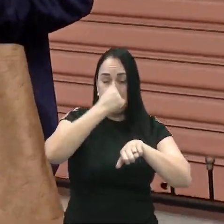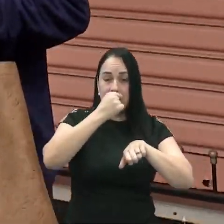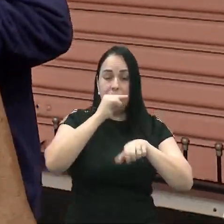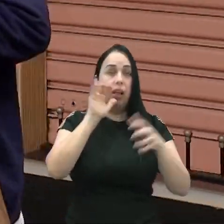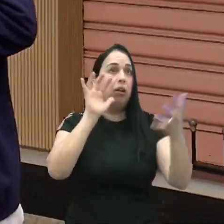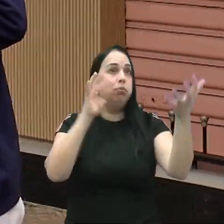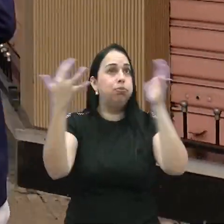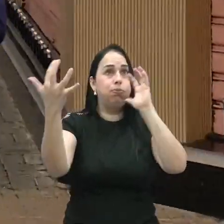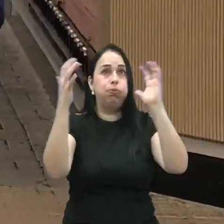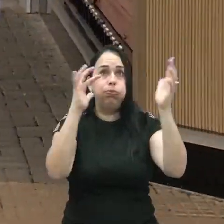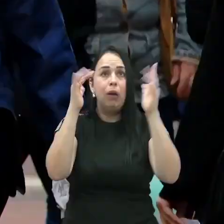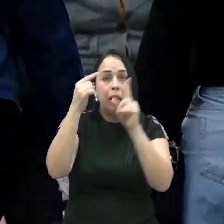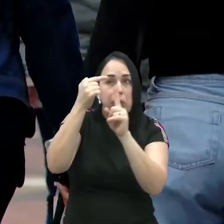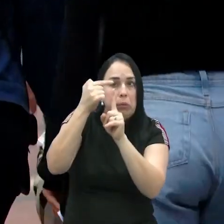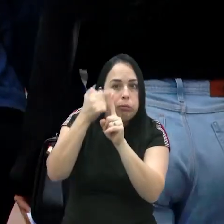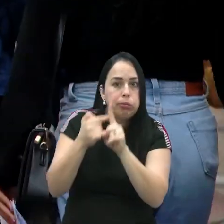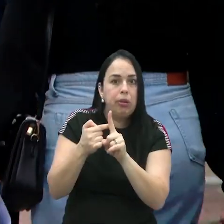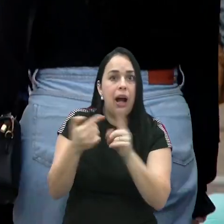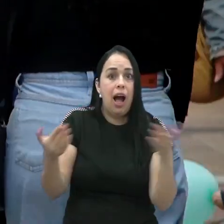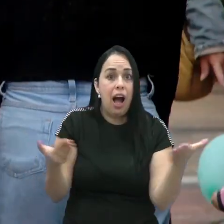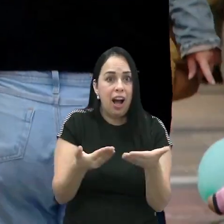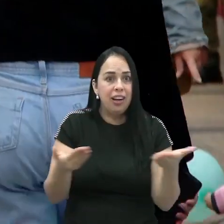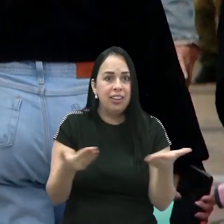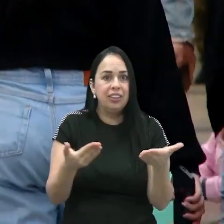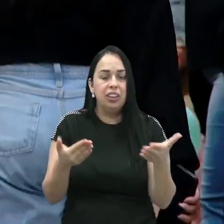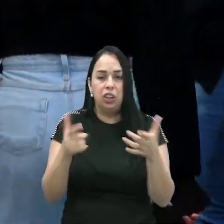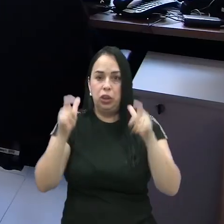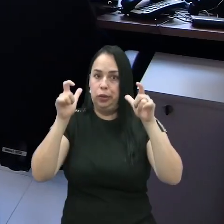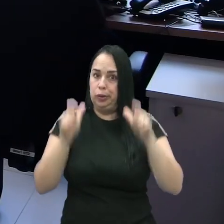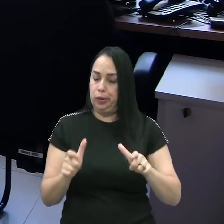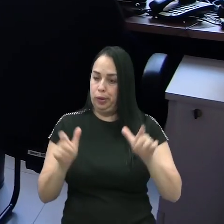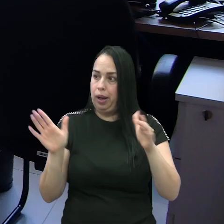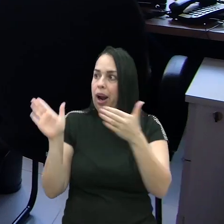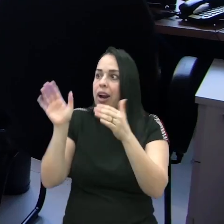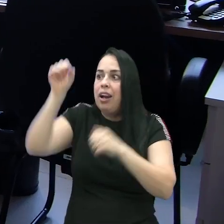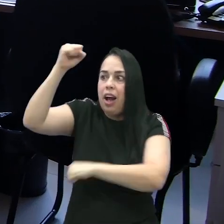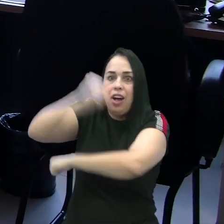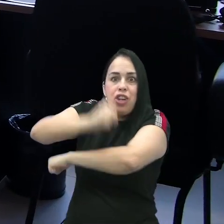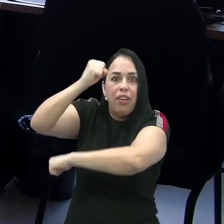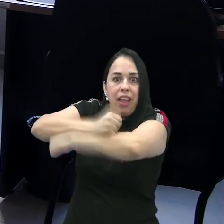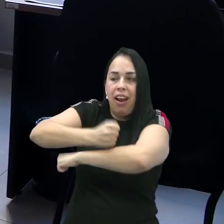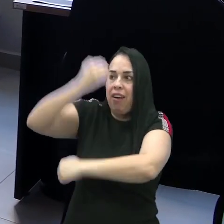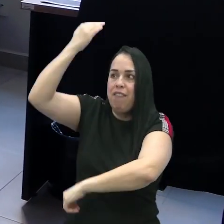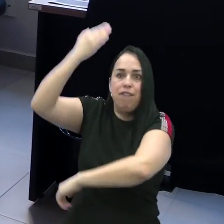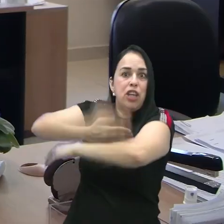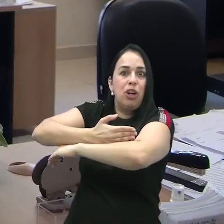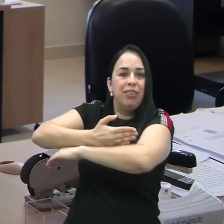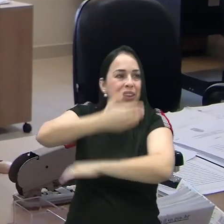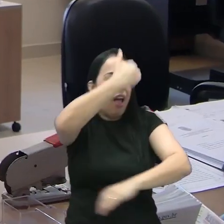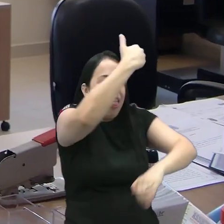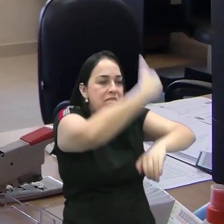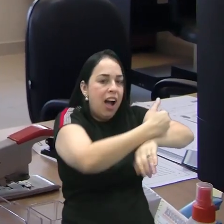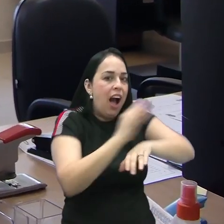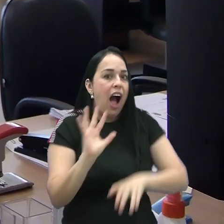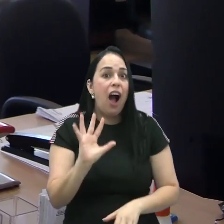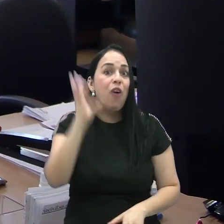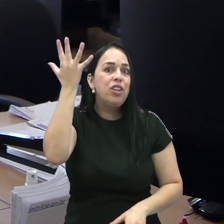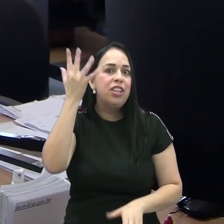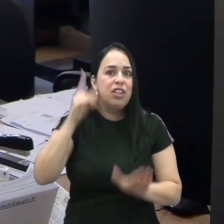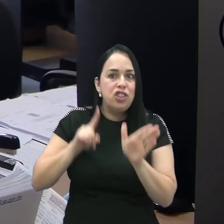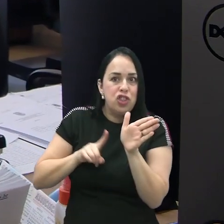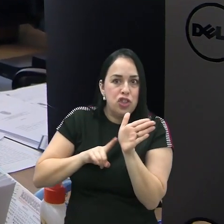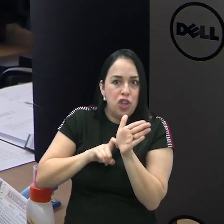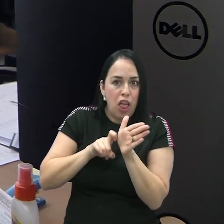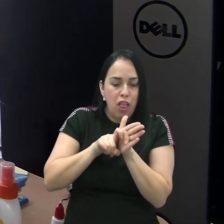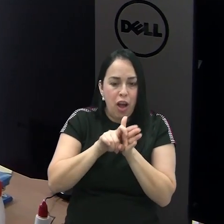estação, combinada com o clima mais ameno desta época e ambientes mais fechados, criam um cenário perfeito